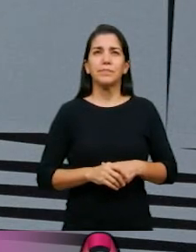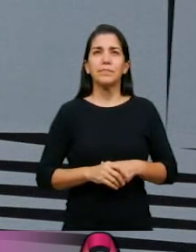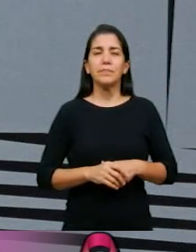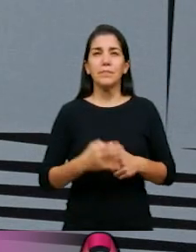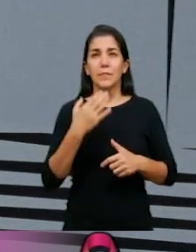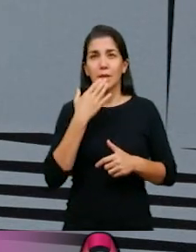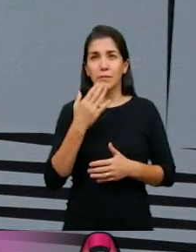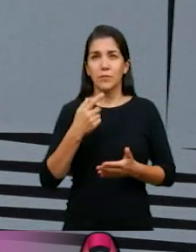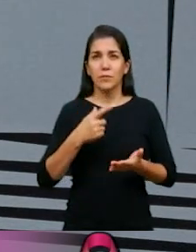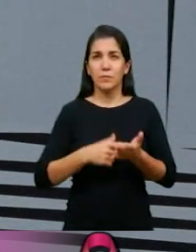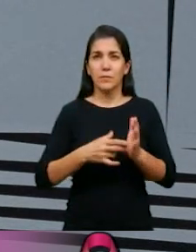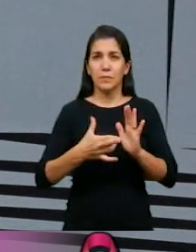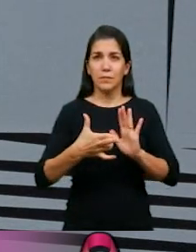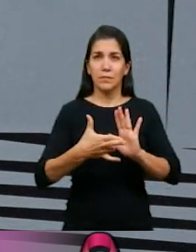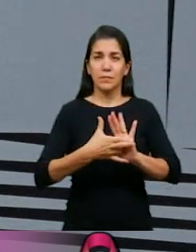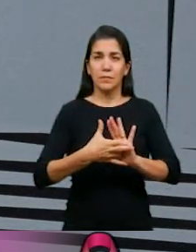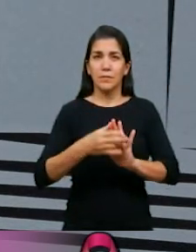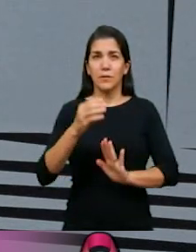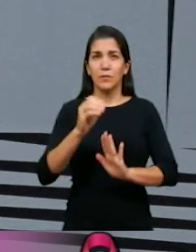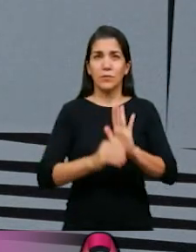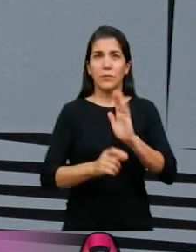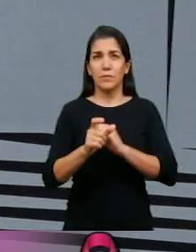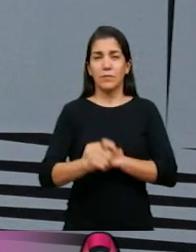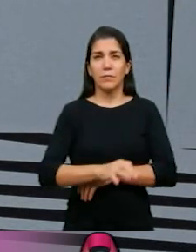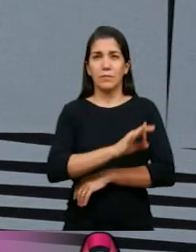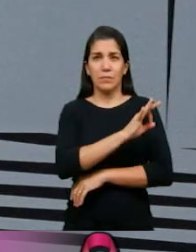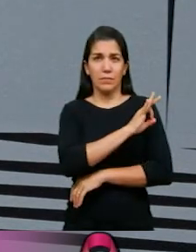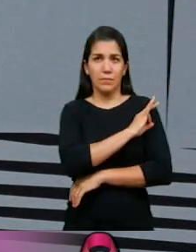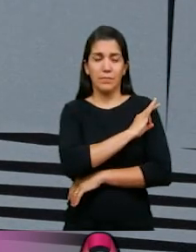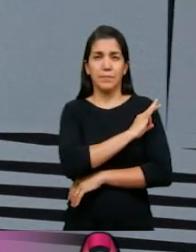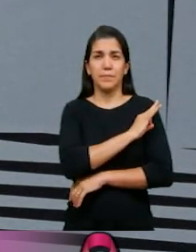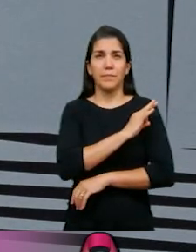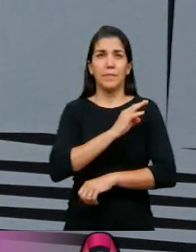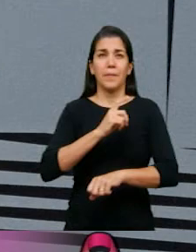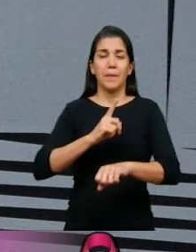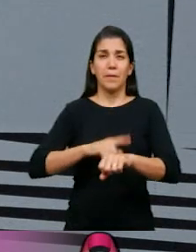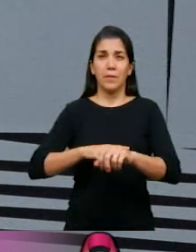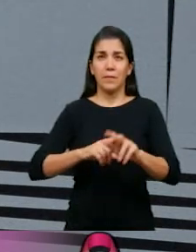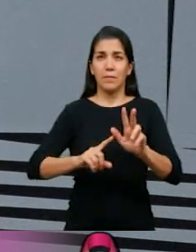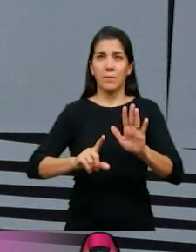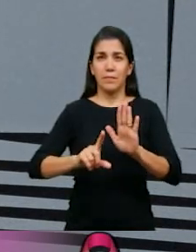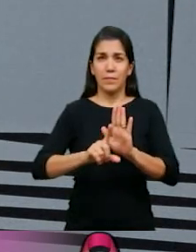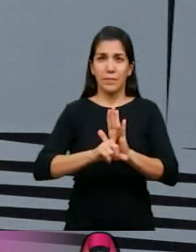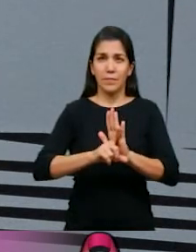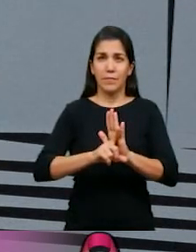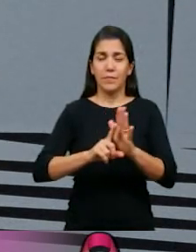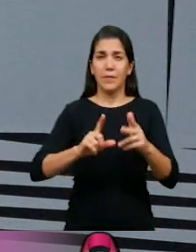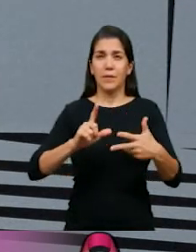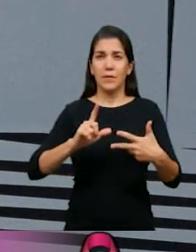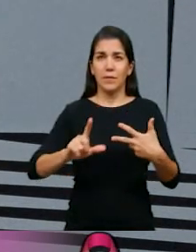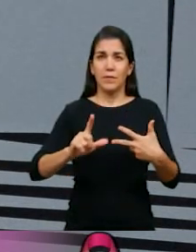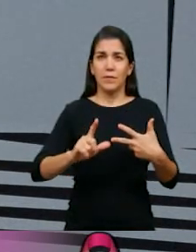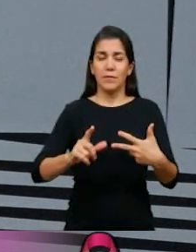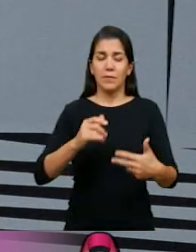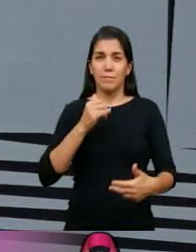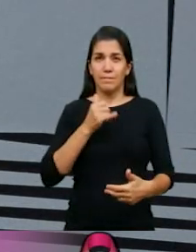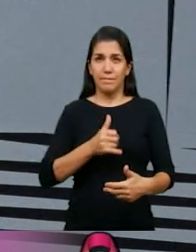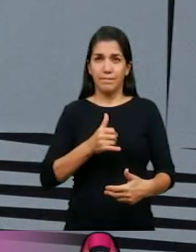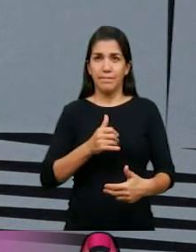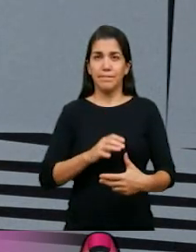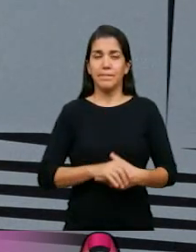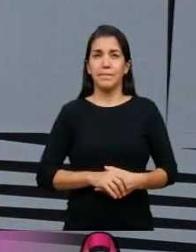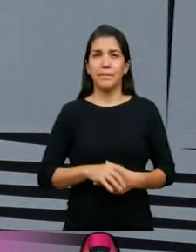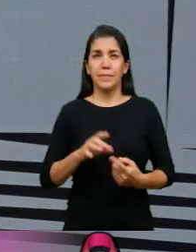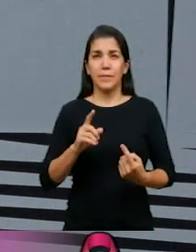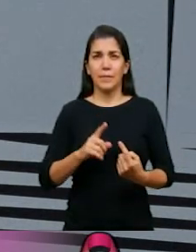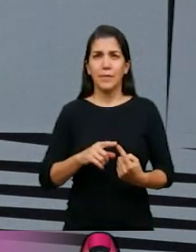Requeremos ouvido plenário na forma regimental, seja oficiado o senhor prefeito municipal para que, no prazo legal, informe a este legislativo.